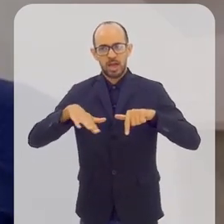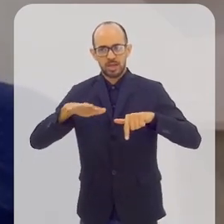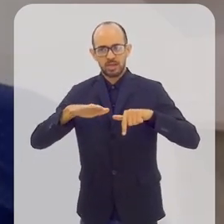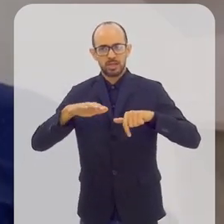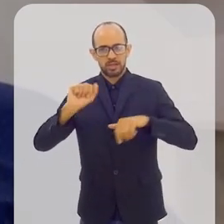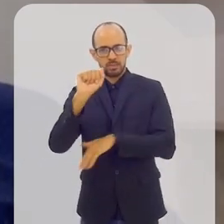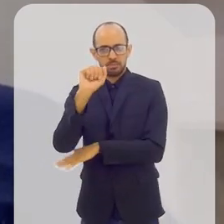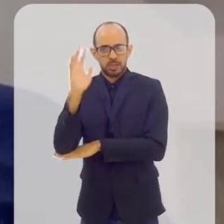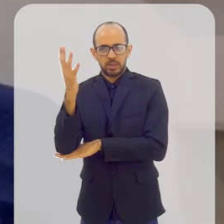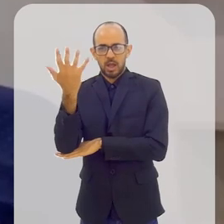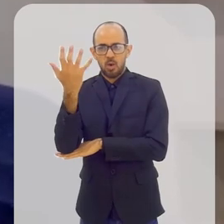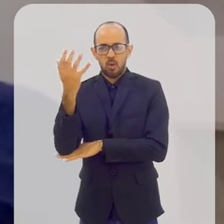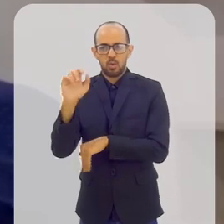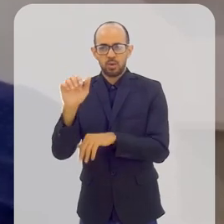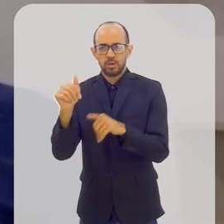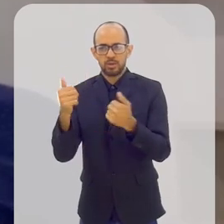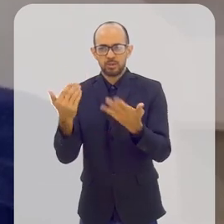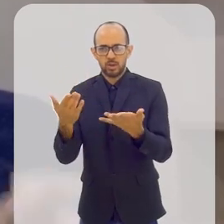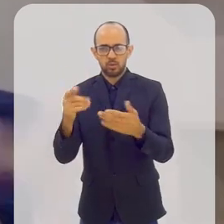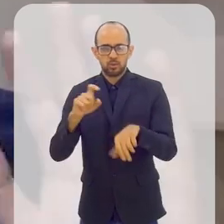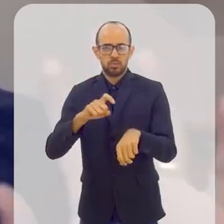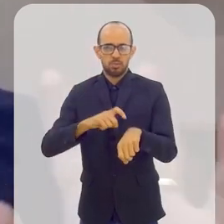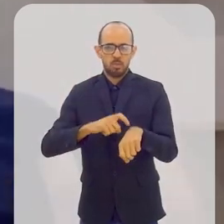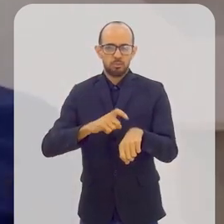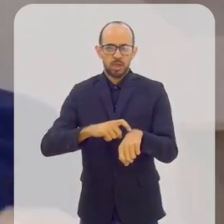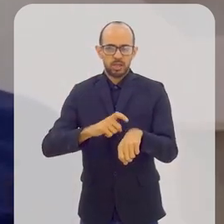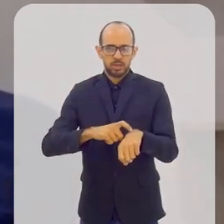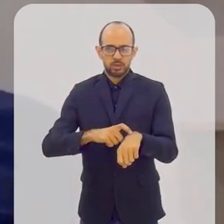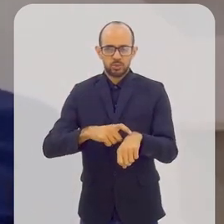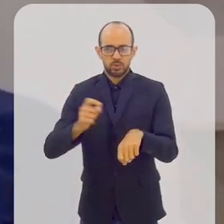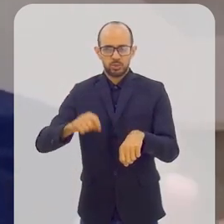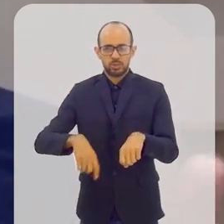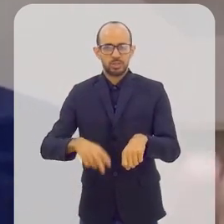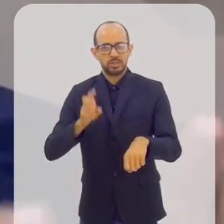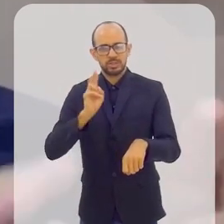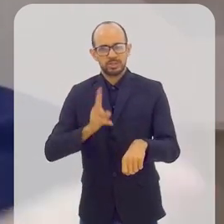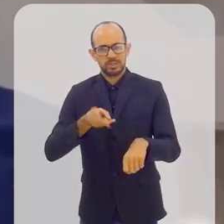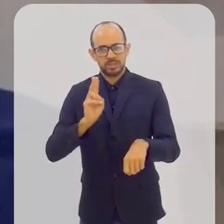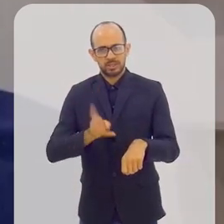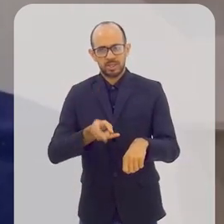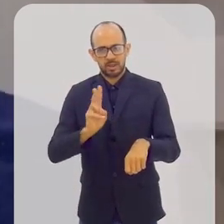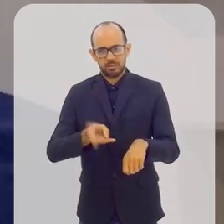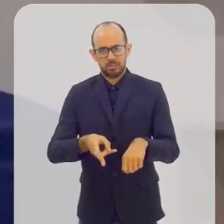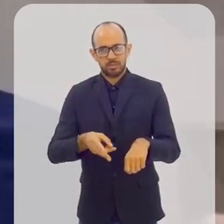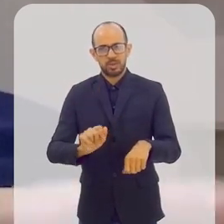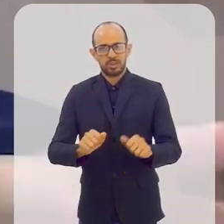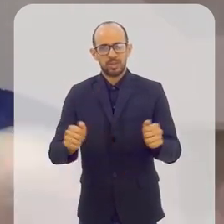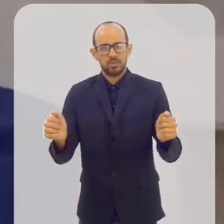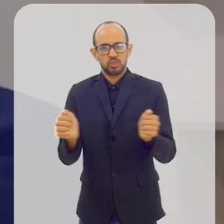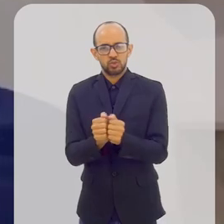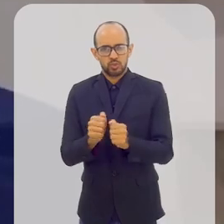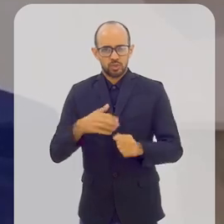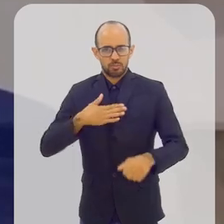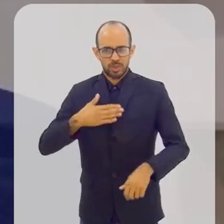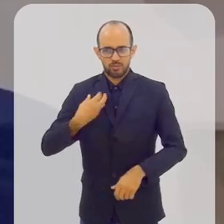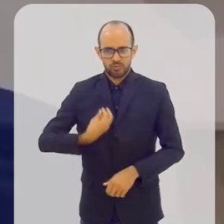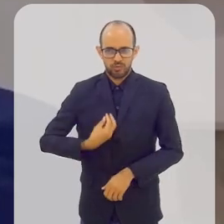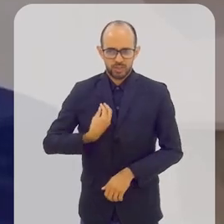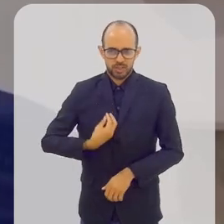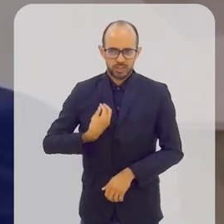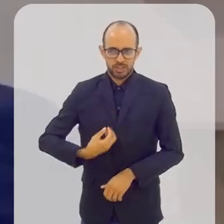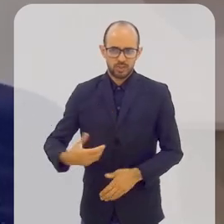químico industrial de formação. Em um momento, a química sempre regeu a minha vida, né? Em um momento, eu